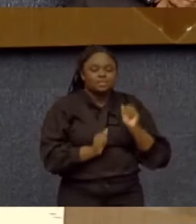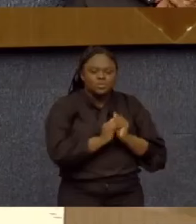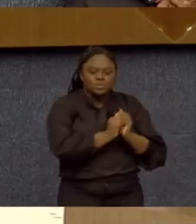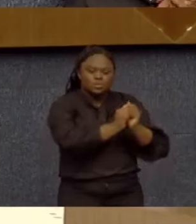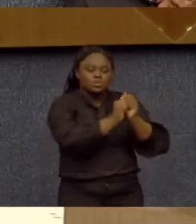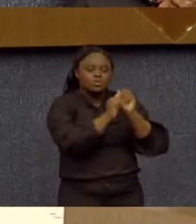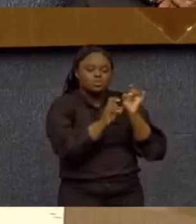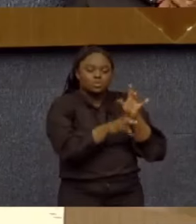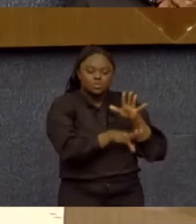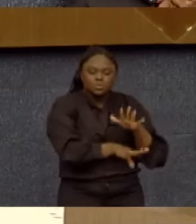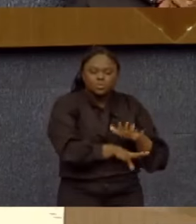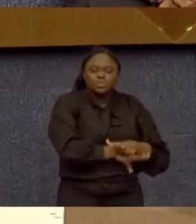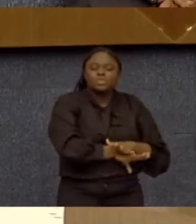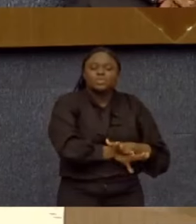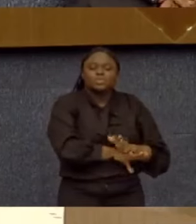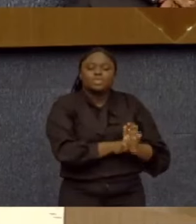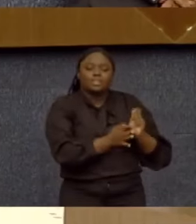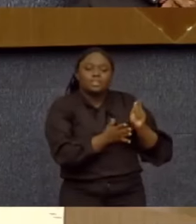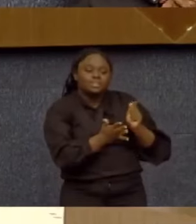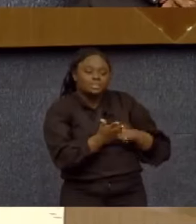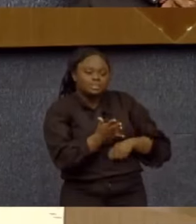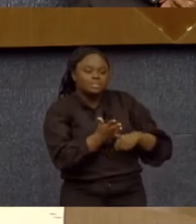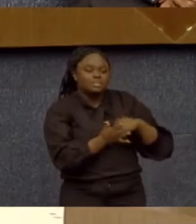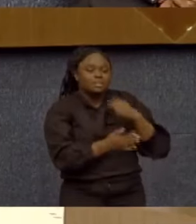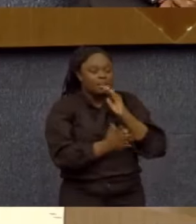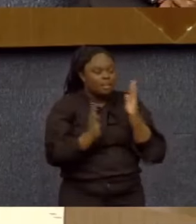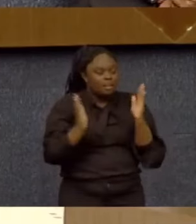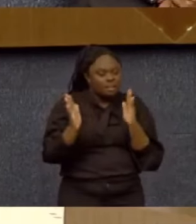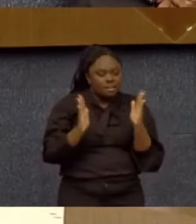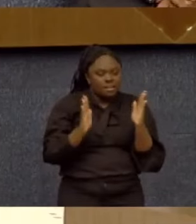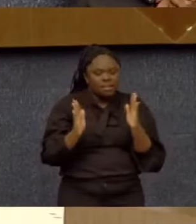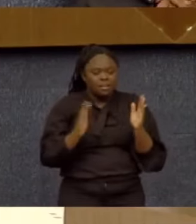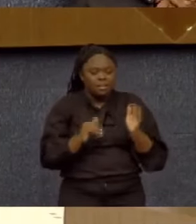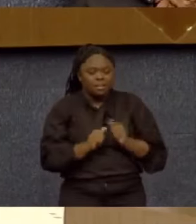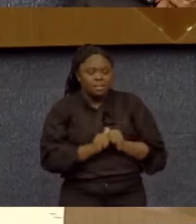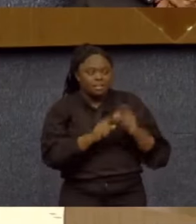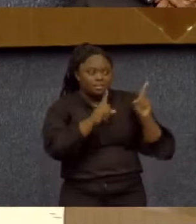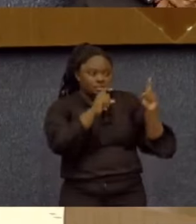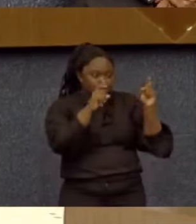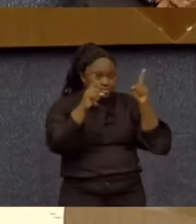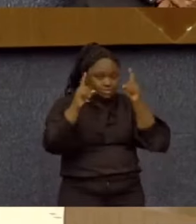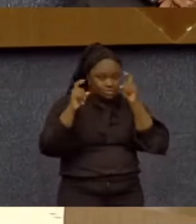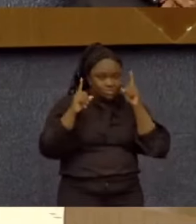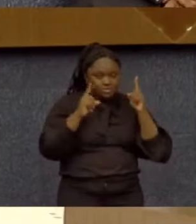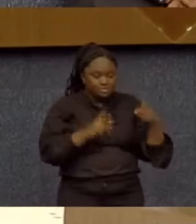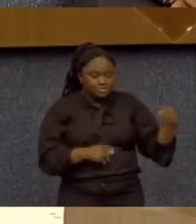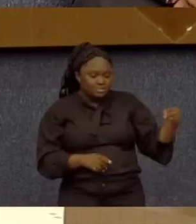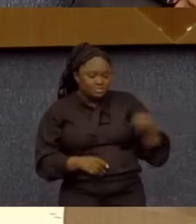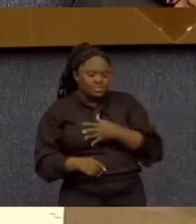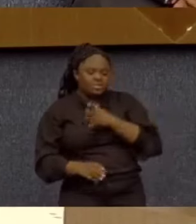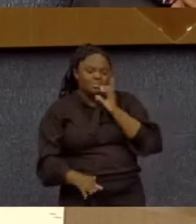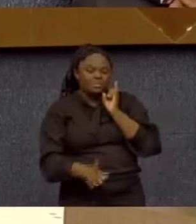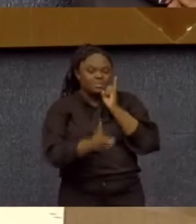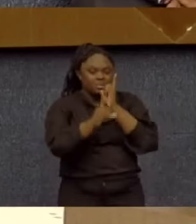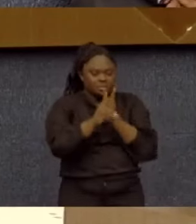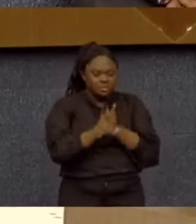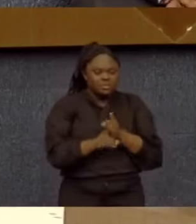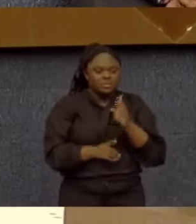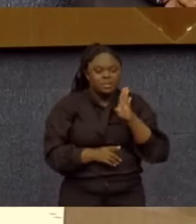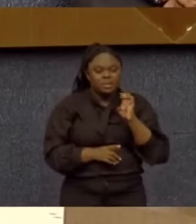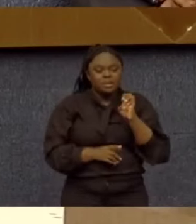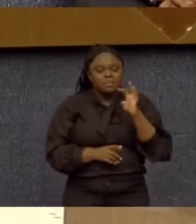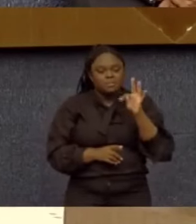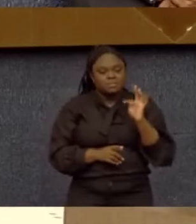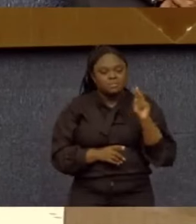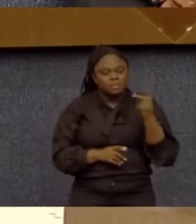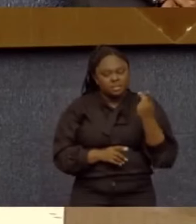pronta, disposta, registrando cada momento, fazendo um flash a cada novo encontro. Nossa querida Beth